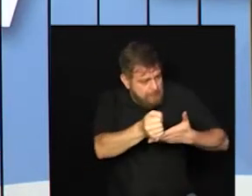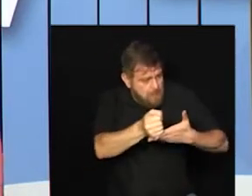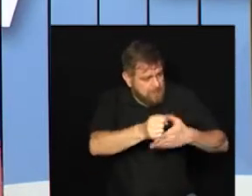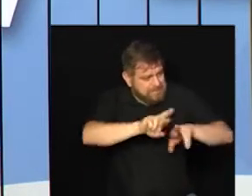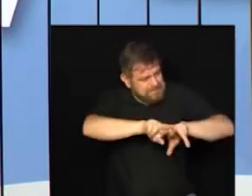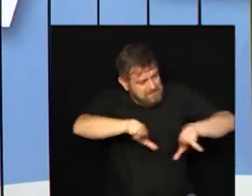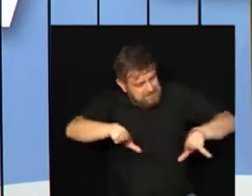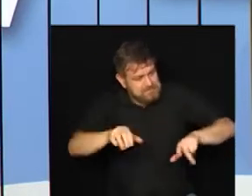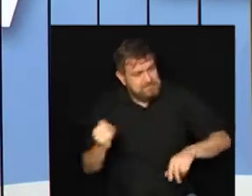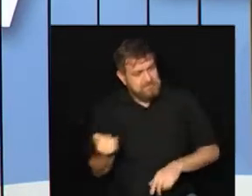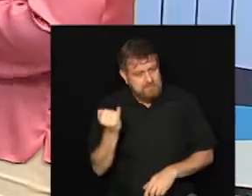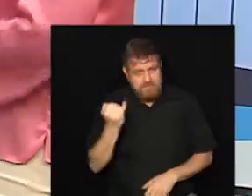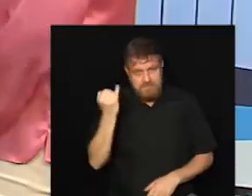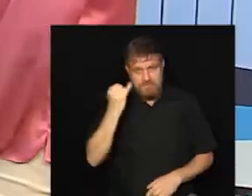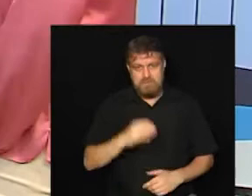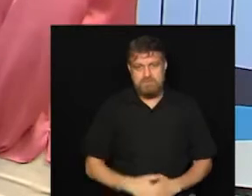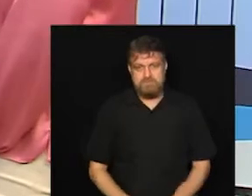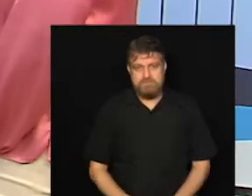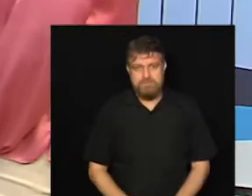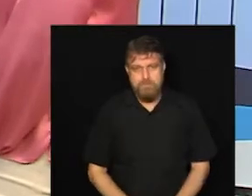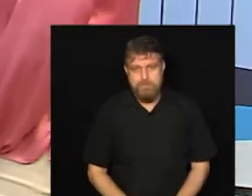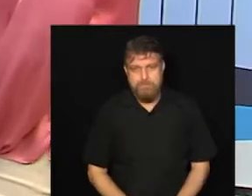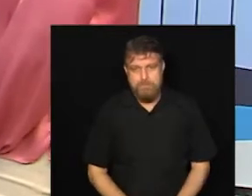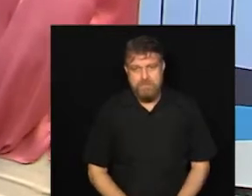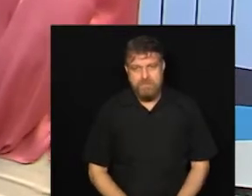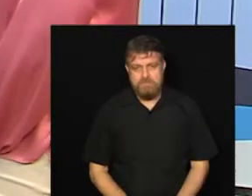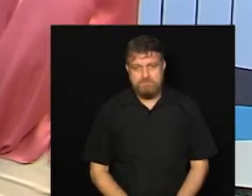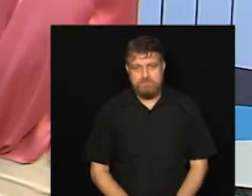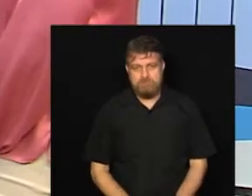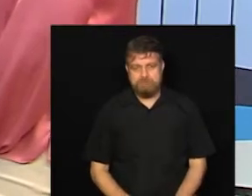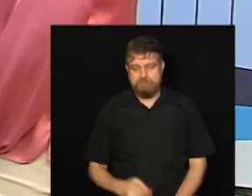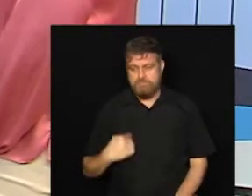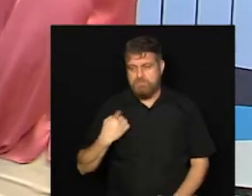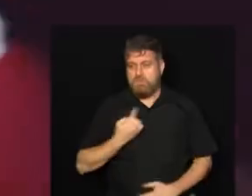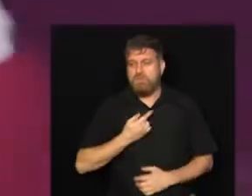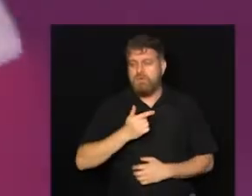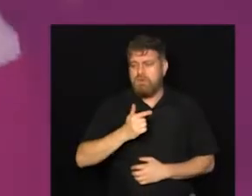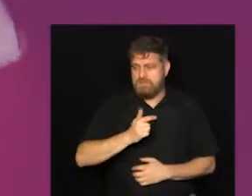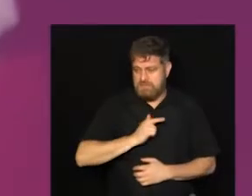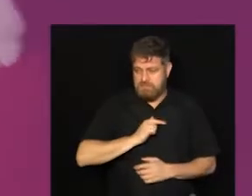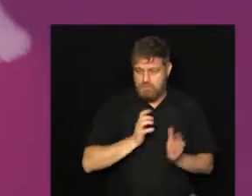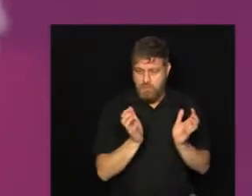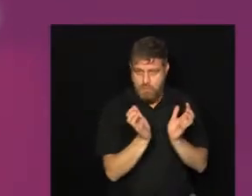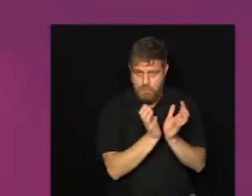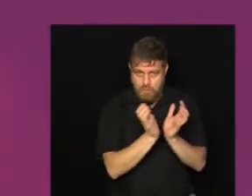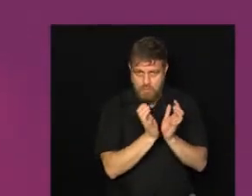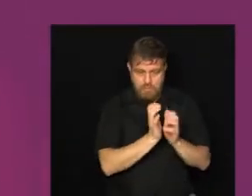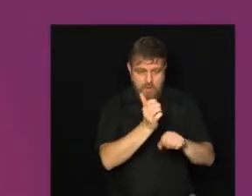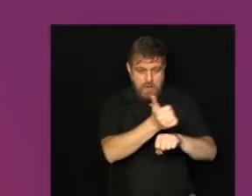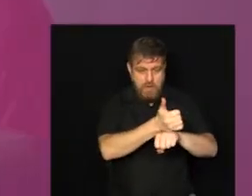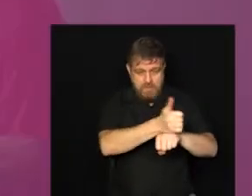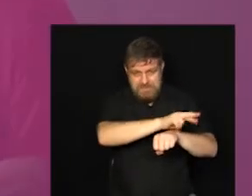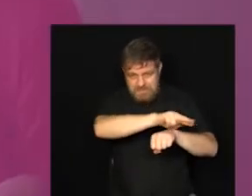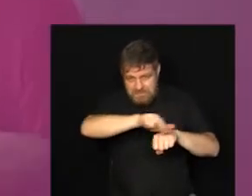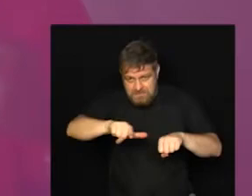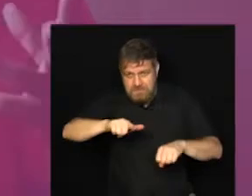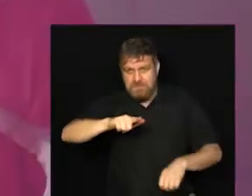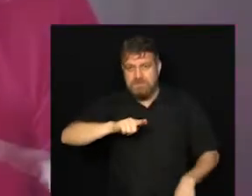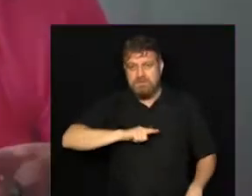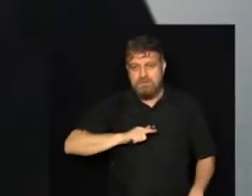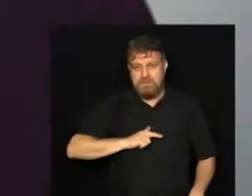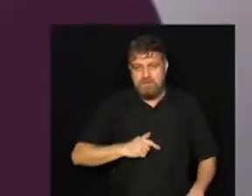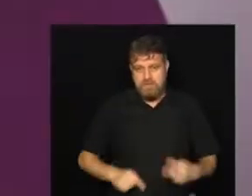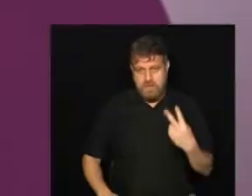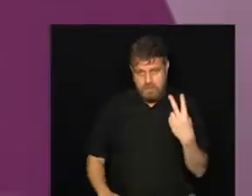diferentes apoios são importantes, né, Márcia? Nós temos a nossa equipe multidisciplinar é composta atualmente